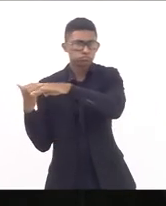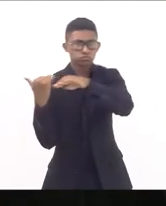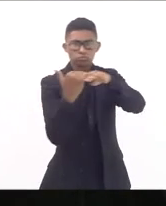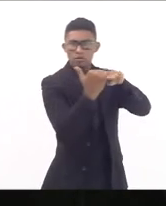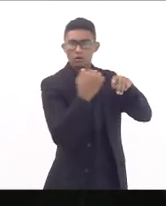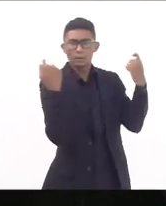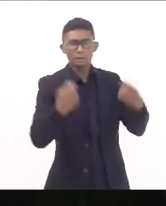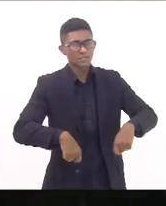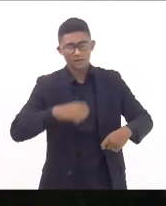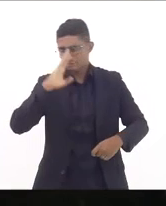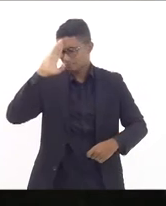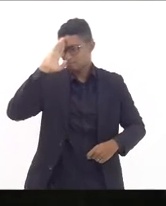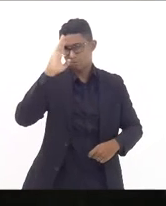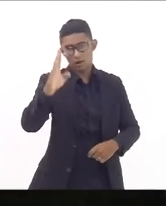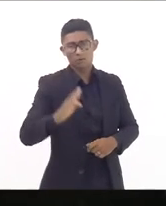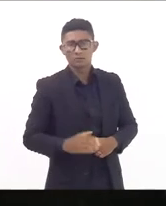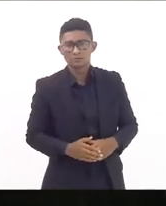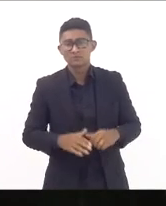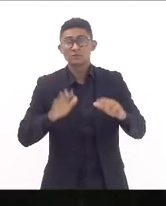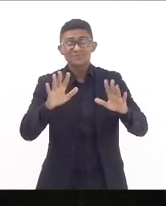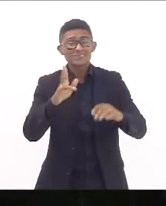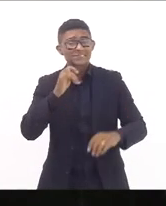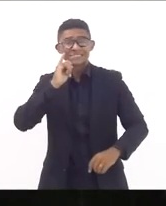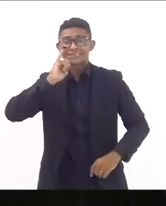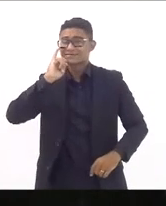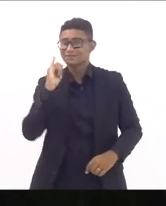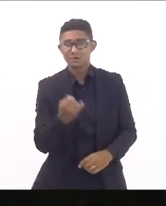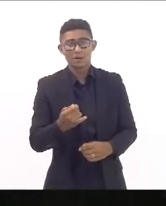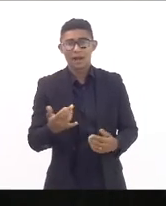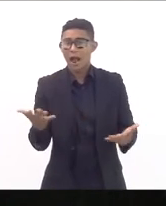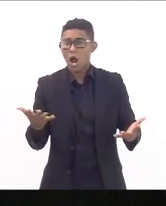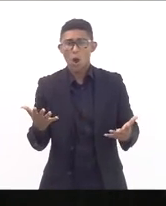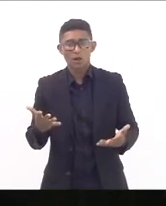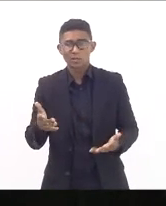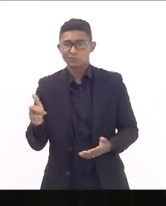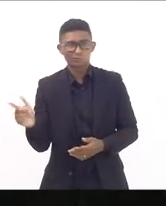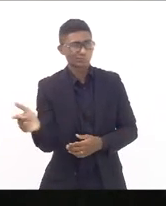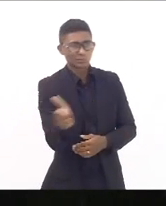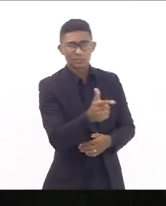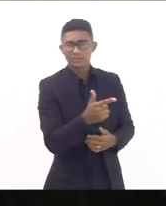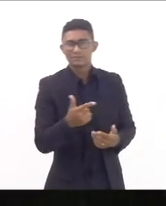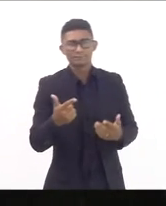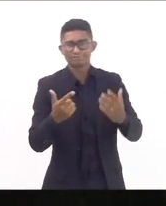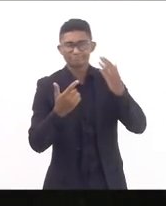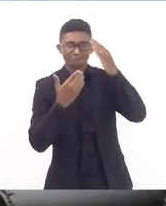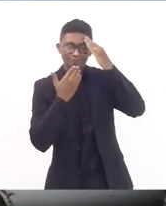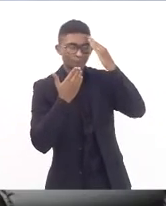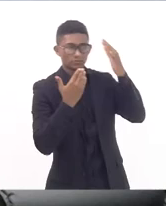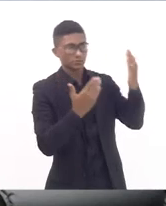prevalecer. E, infelizmente, não é o que está acontecendo. Muito obrigado, senhora presidente.